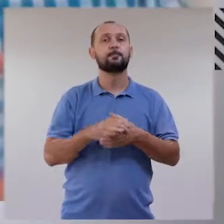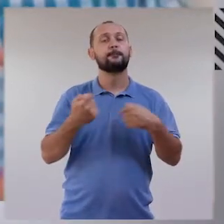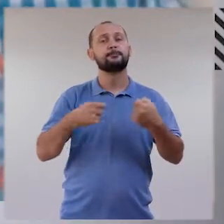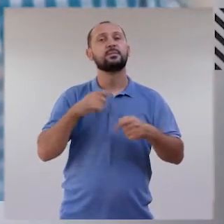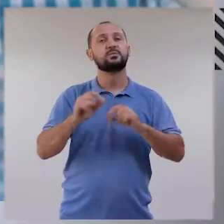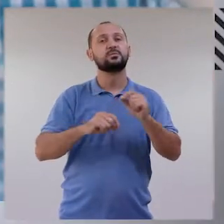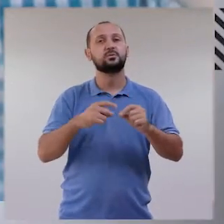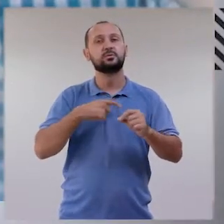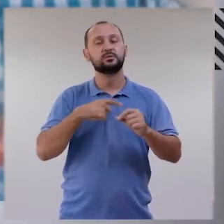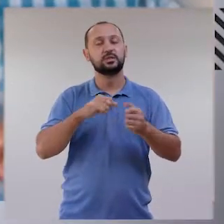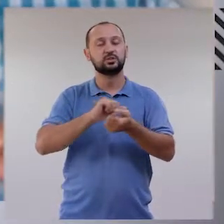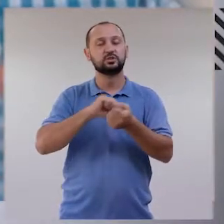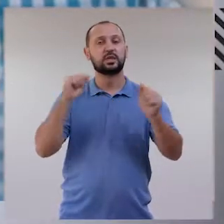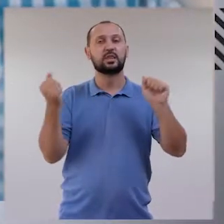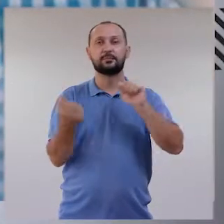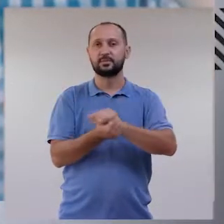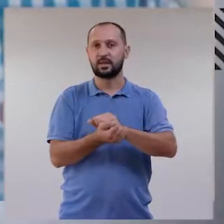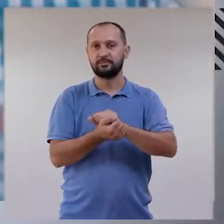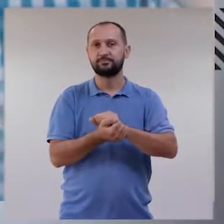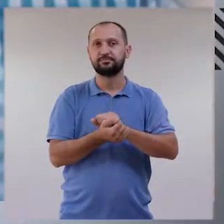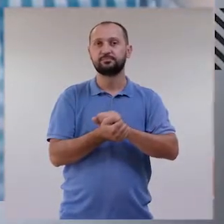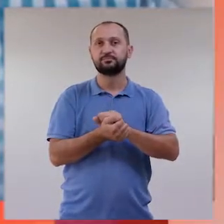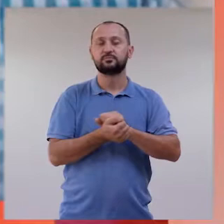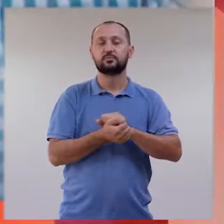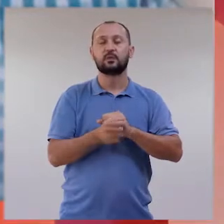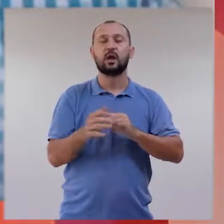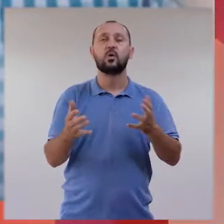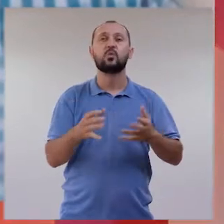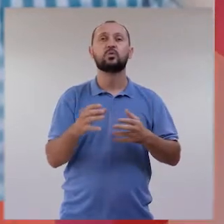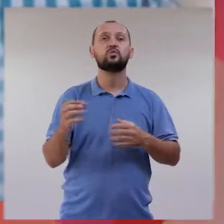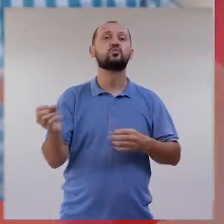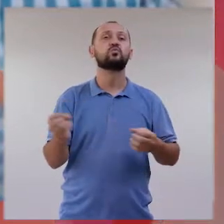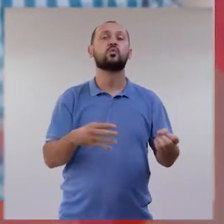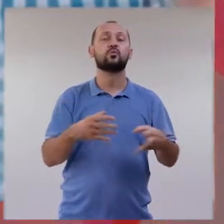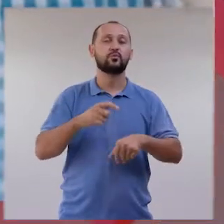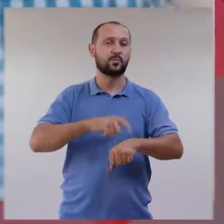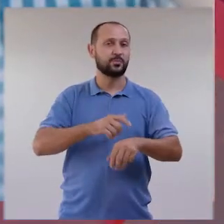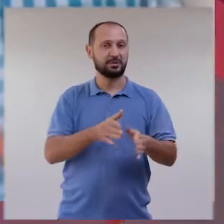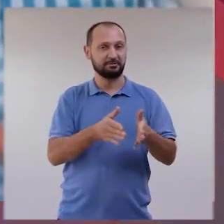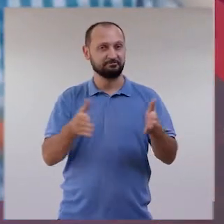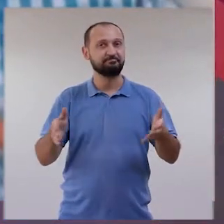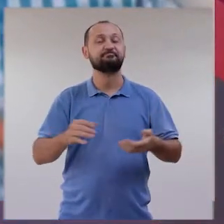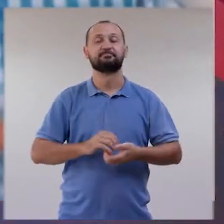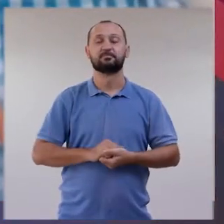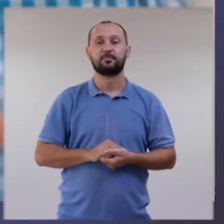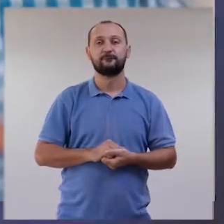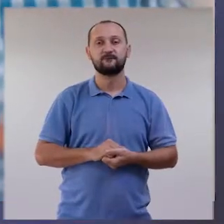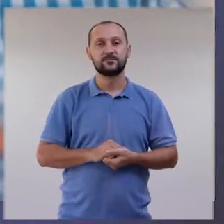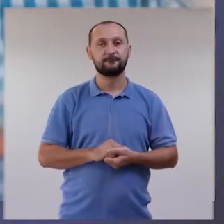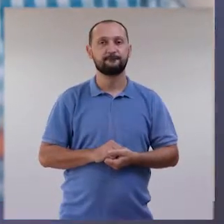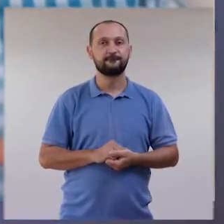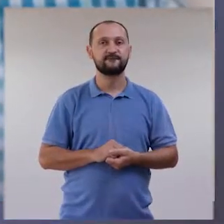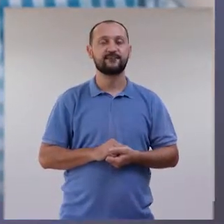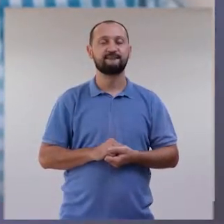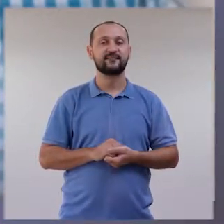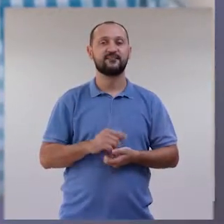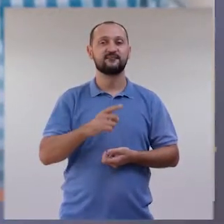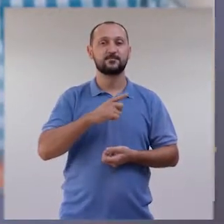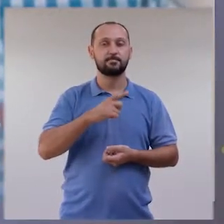a gente teve que ter a se adaptar a esse novos tempos, né, mas